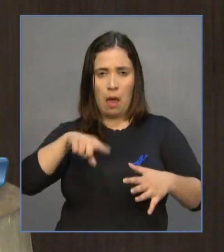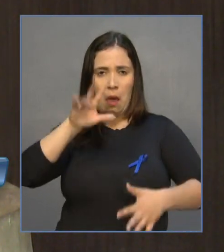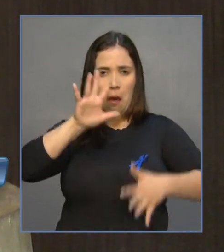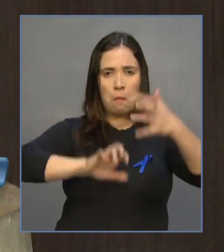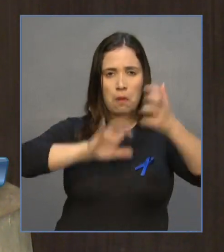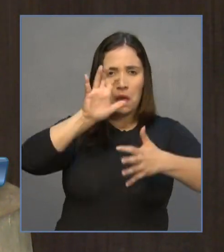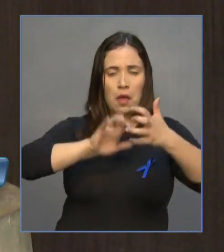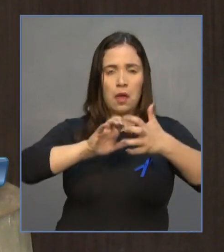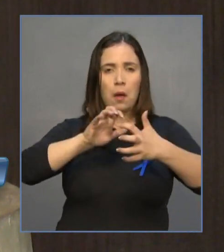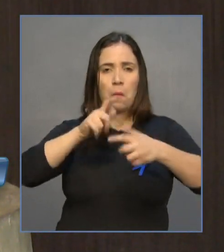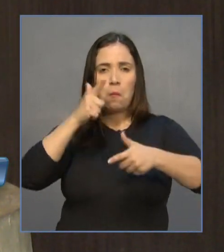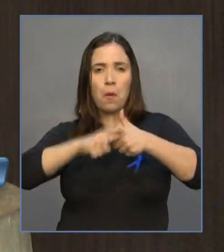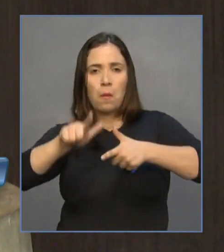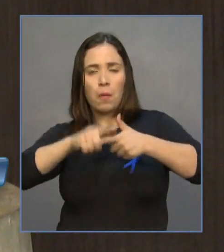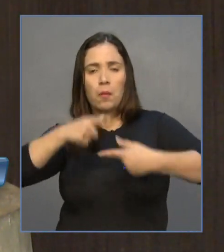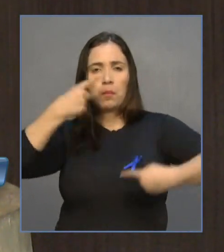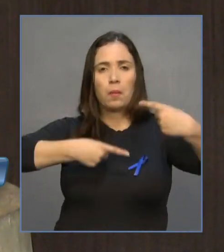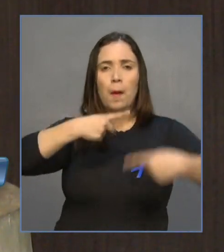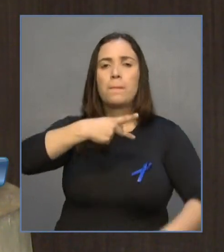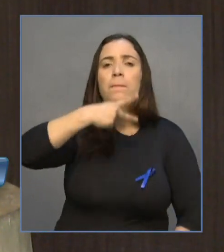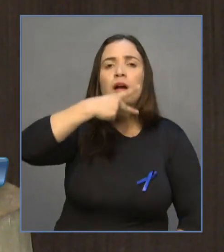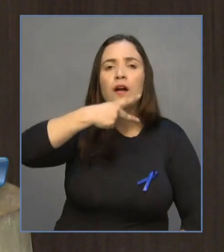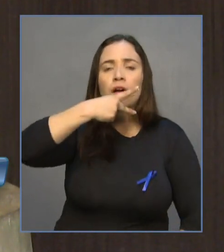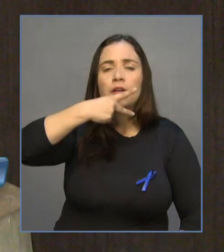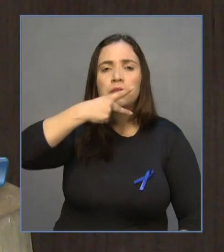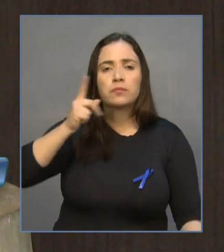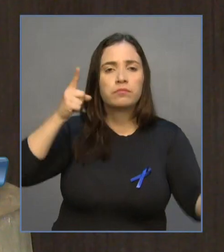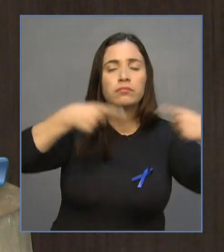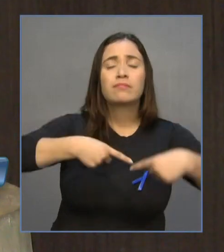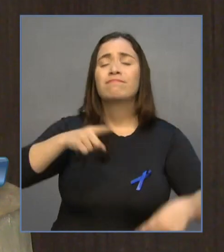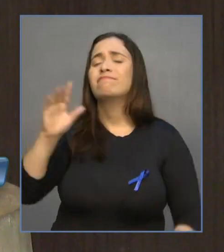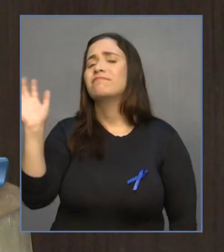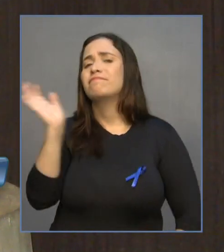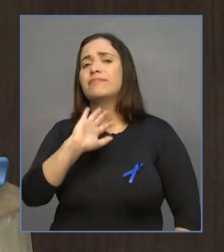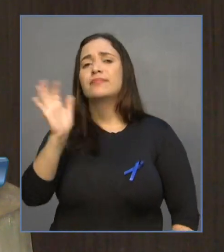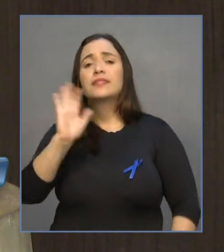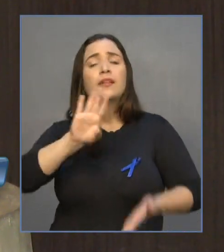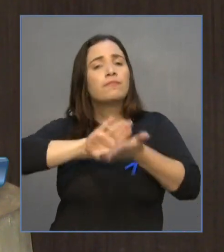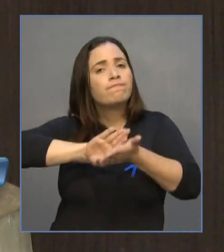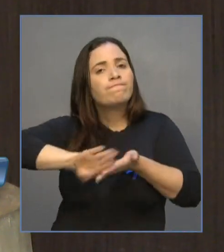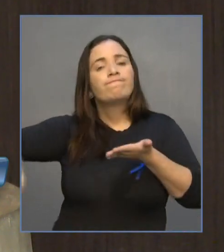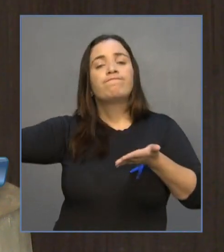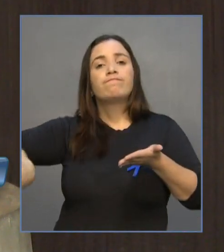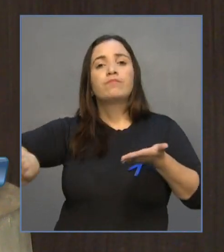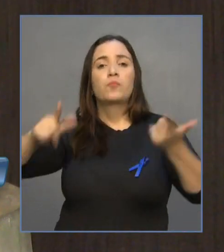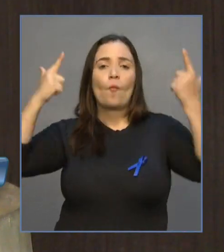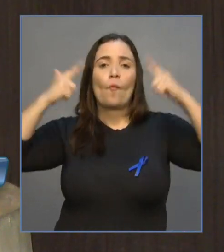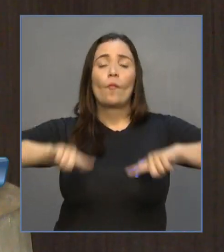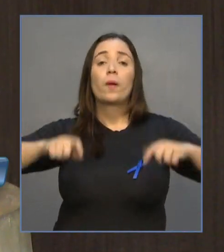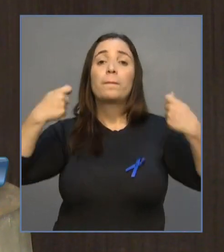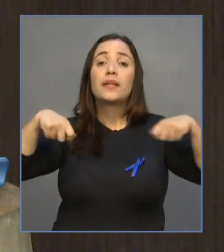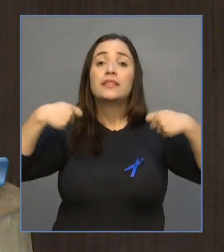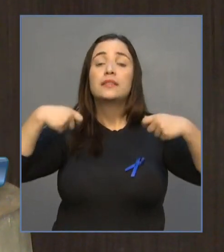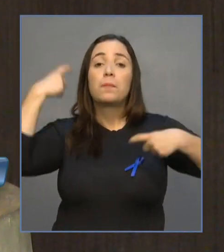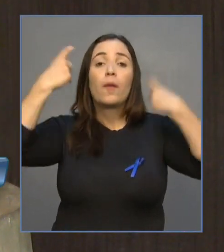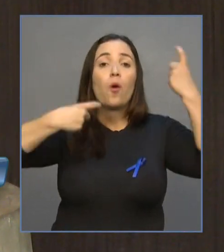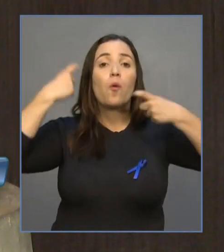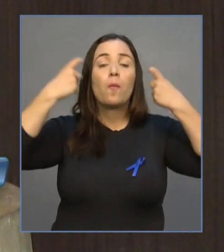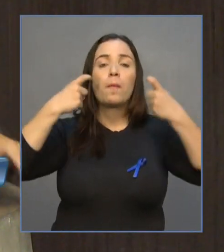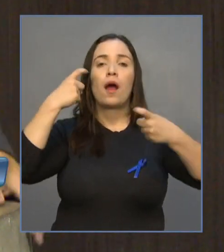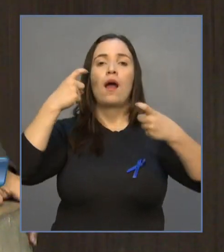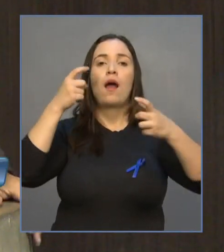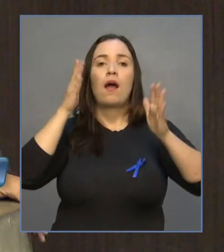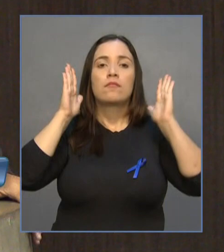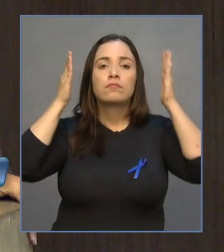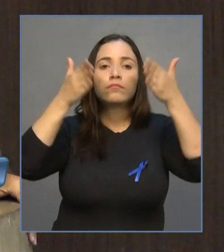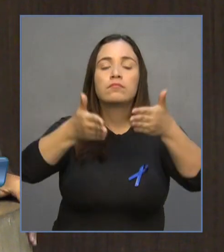versus oposição. Repito, é daqueles e daquelas que têm responsabilidade com a água, com